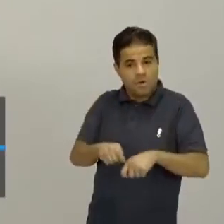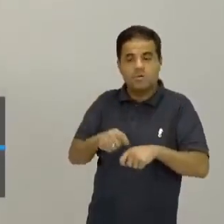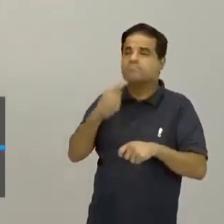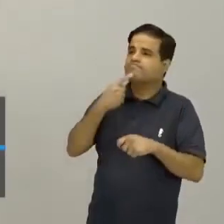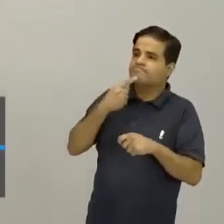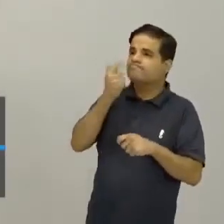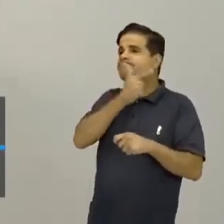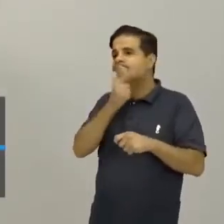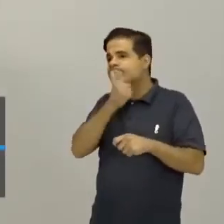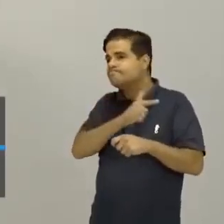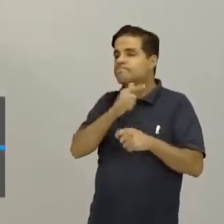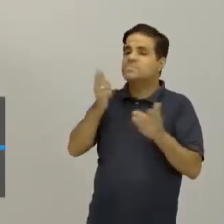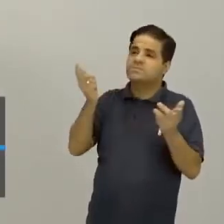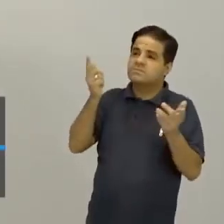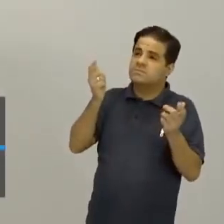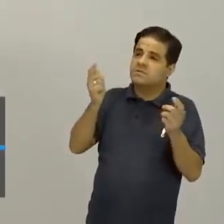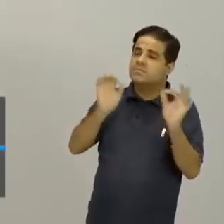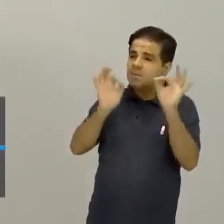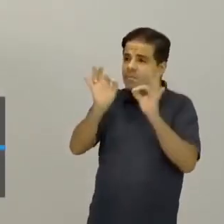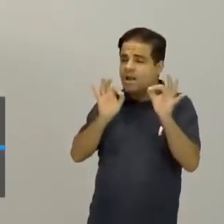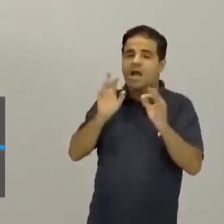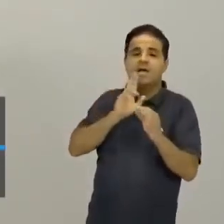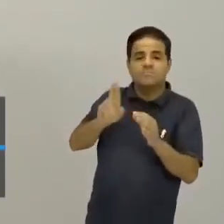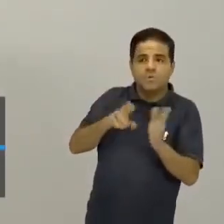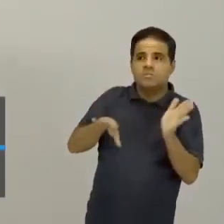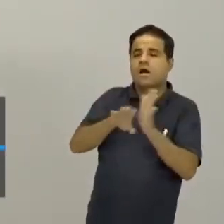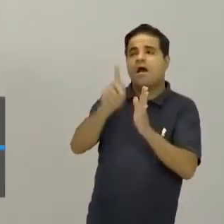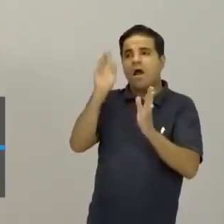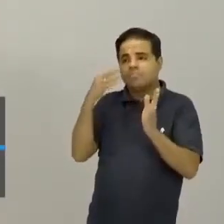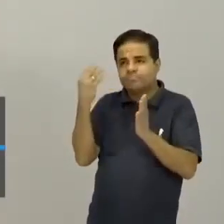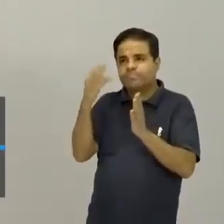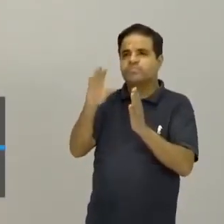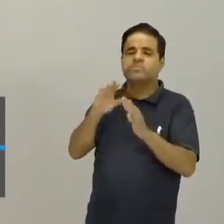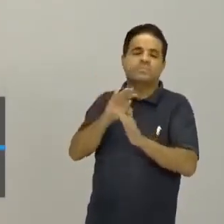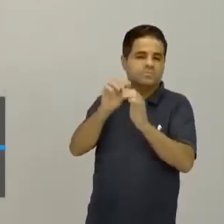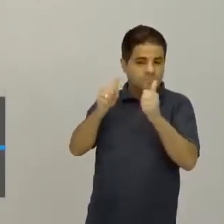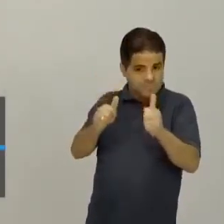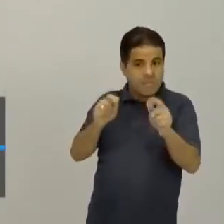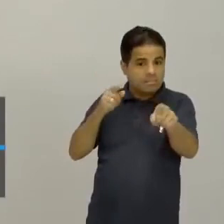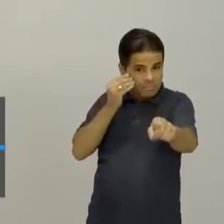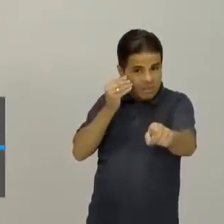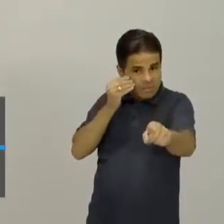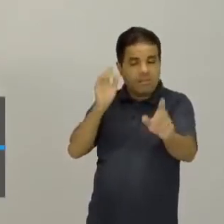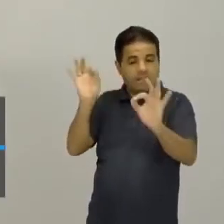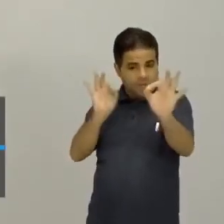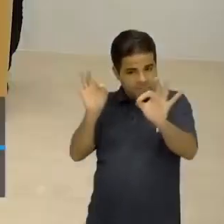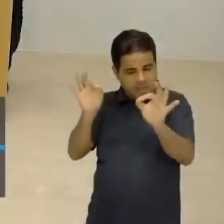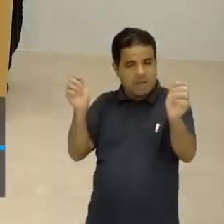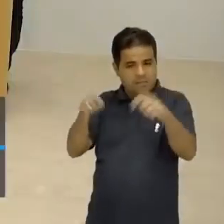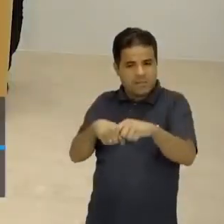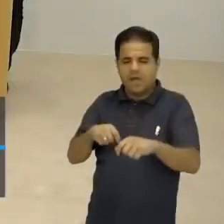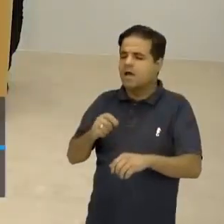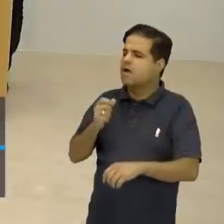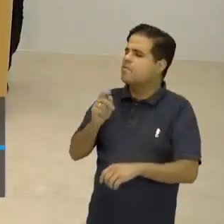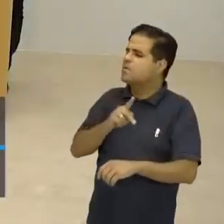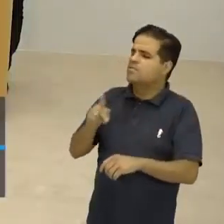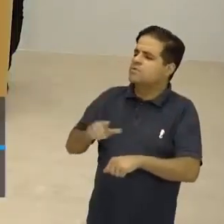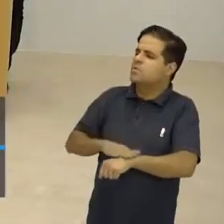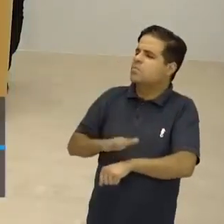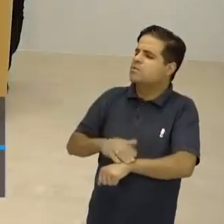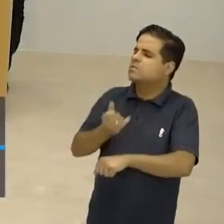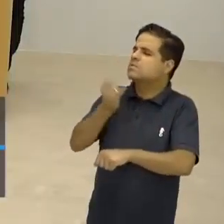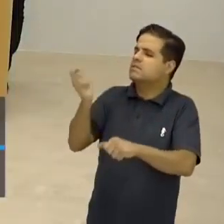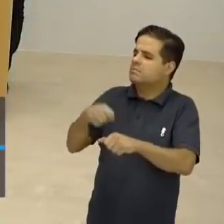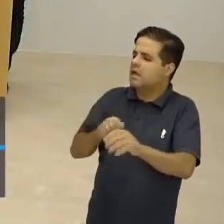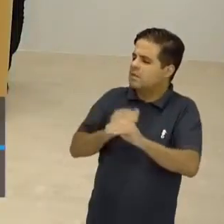ó, eu consegui fazer, eu consegui chegar em uma resposta, tá bom? Tanto faz, contanto que você tente fazer, tá bom? Professora Inês, e aí? Eles vão ter quanto